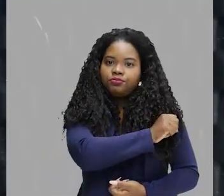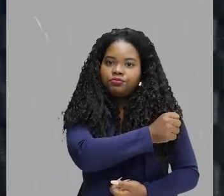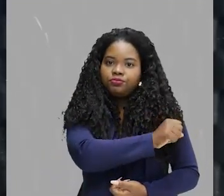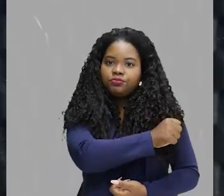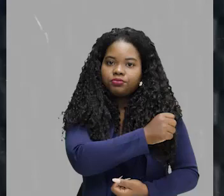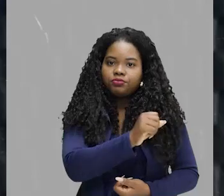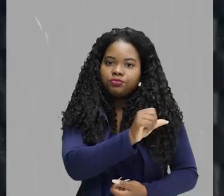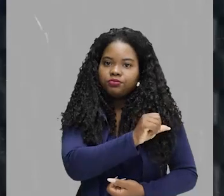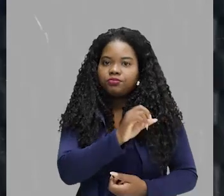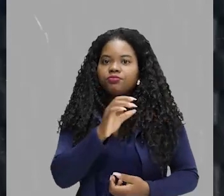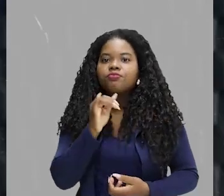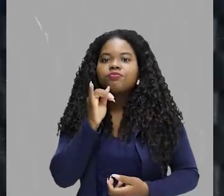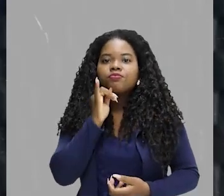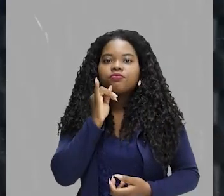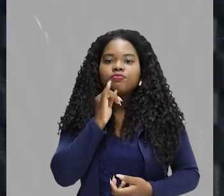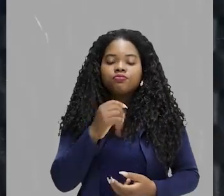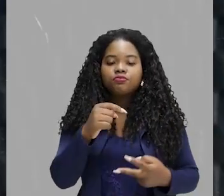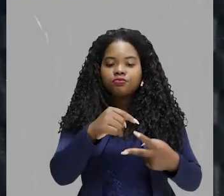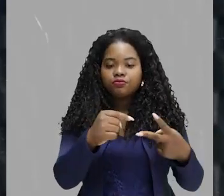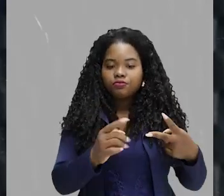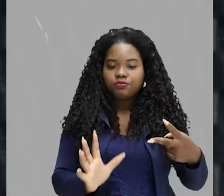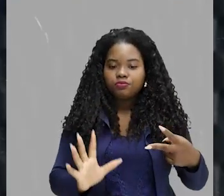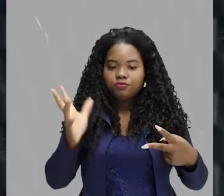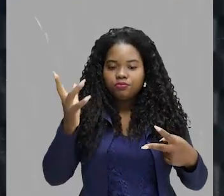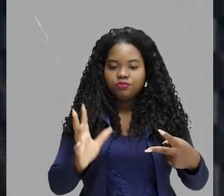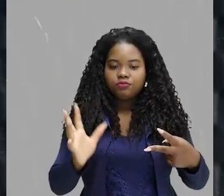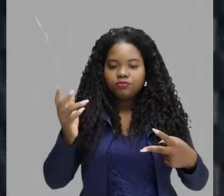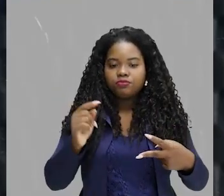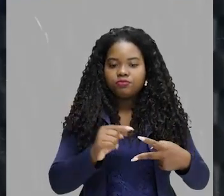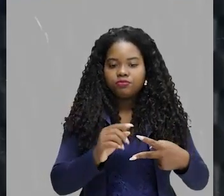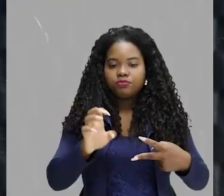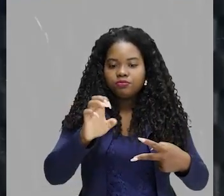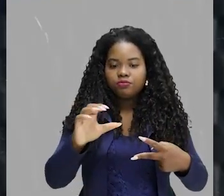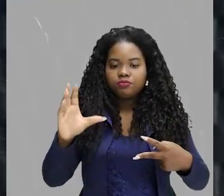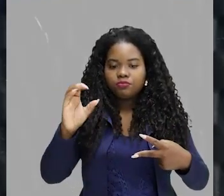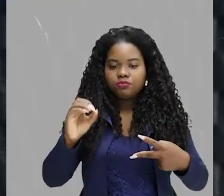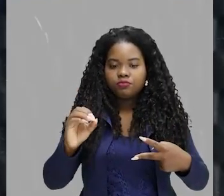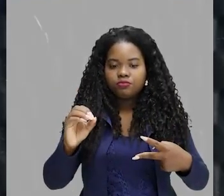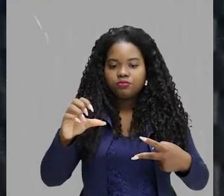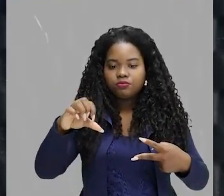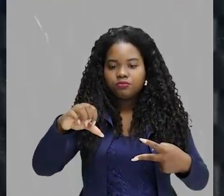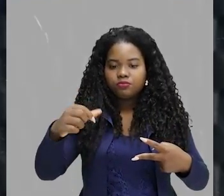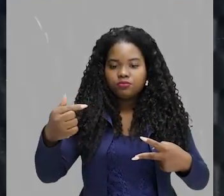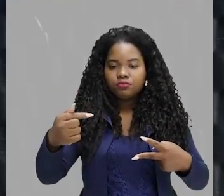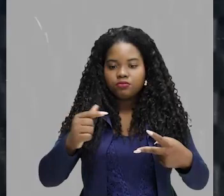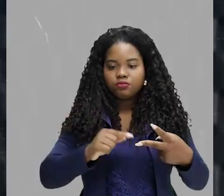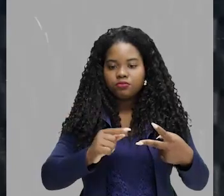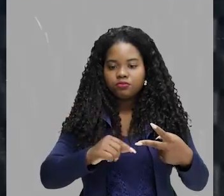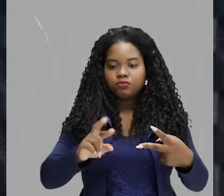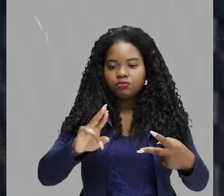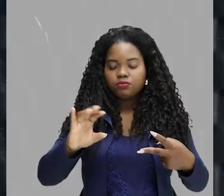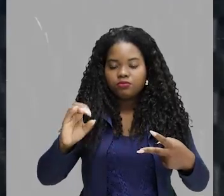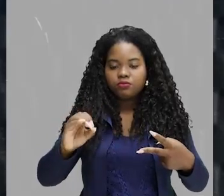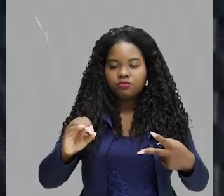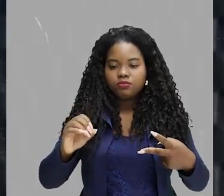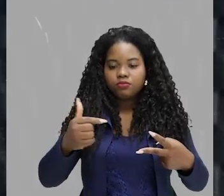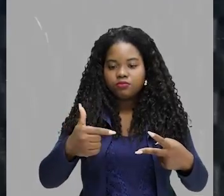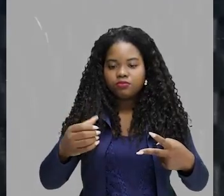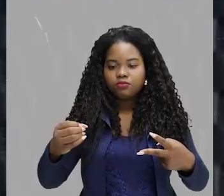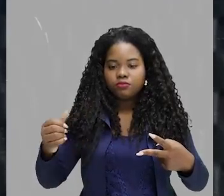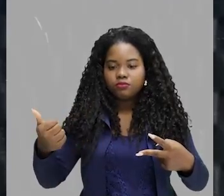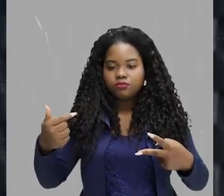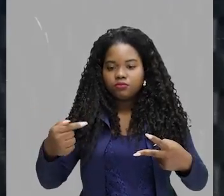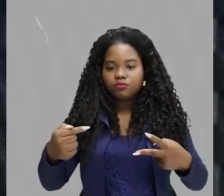exemplo, sediou 2 eventos importantes. O Eco 92 e o Rio 2012. Eventos que aconteceram no Brasil